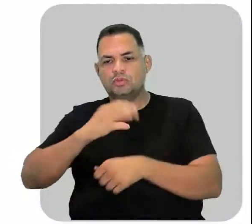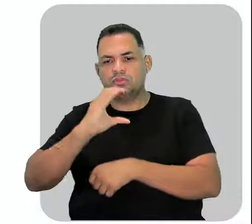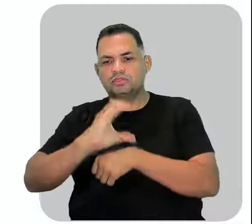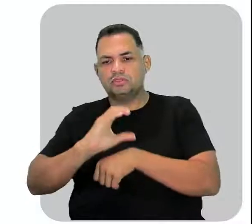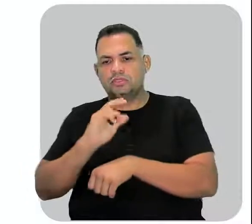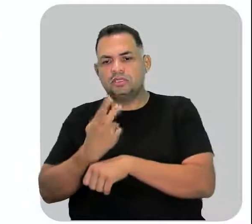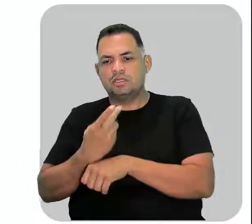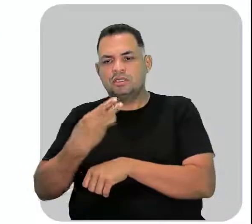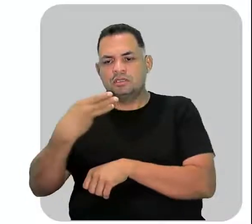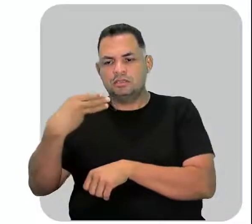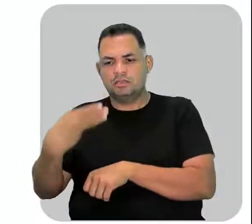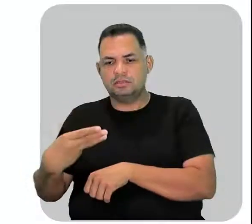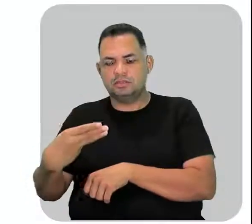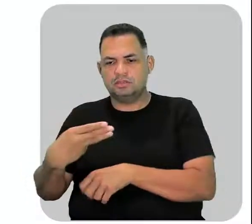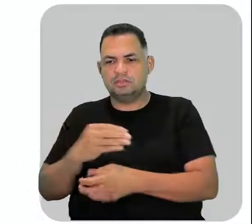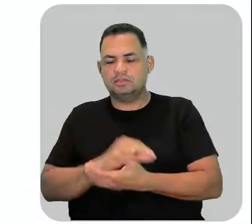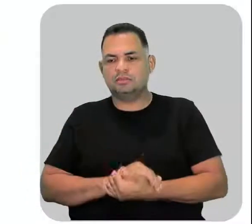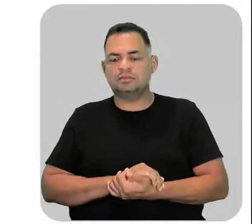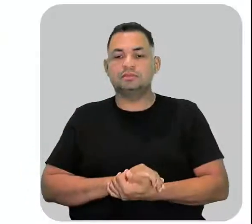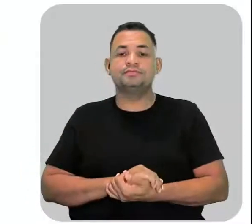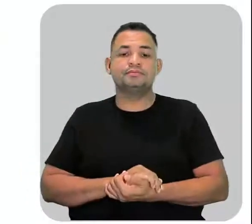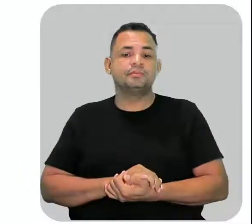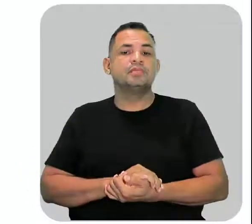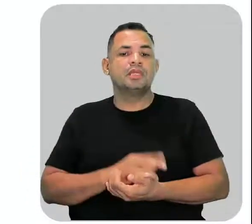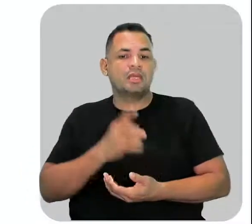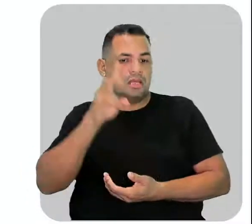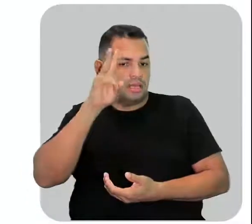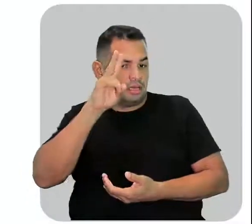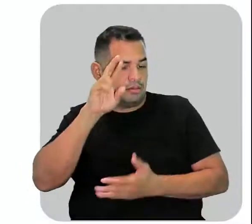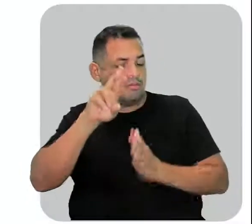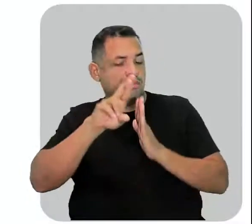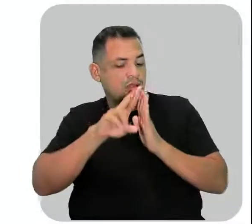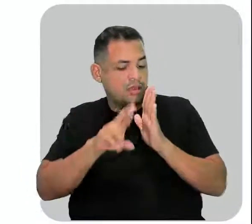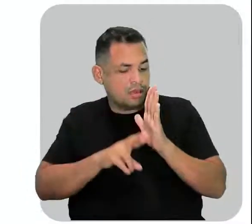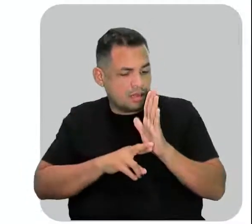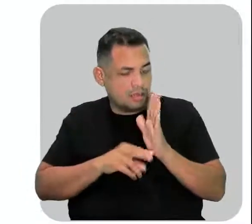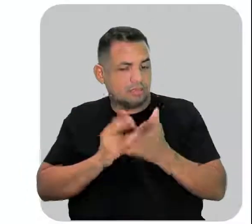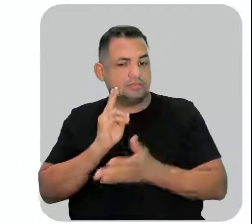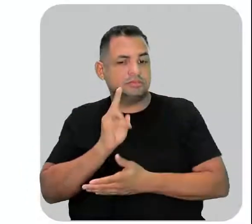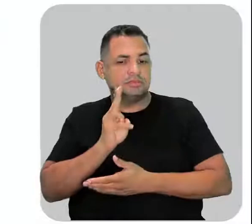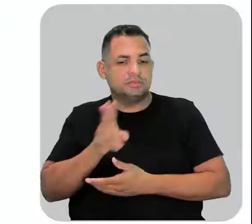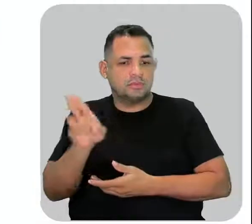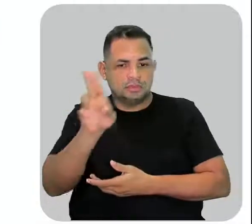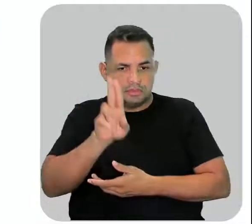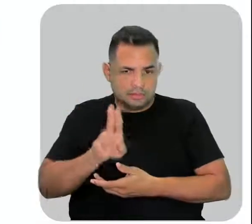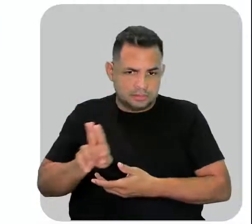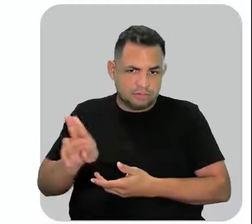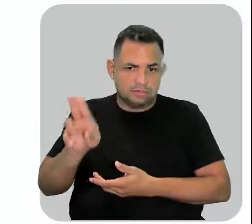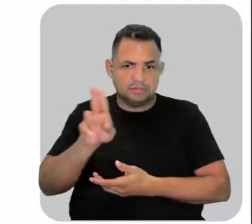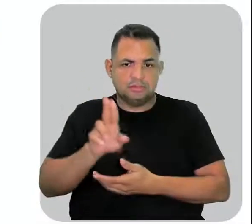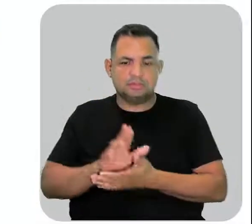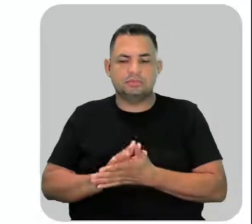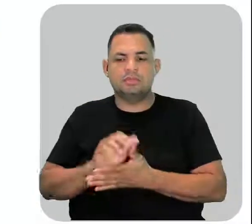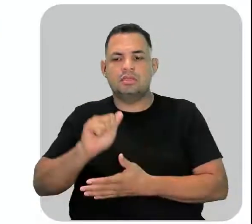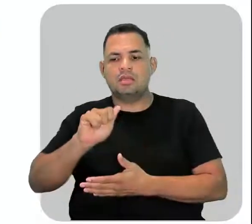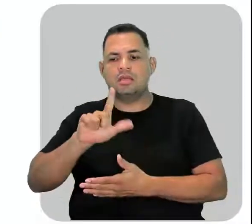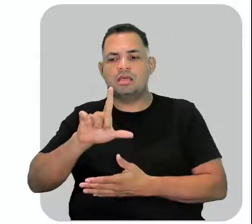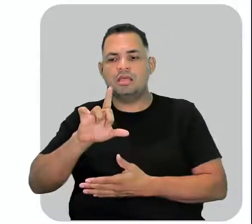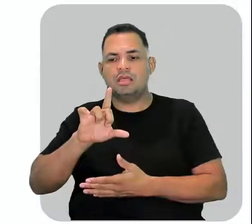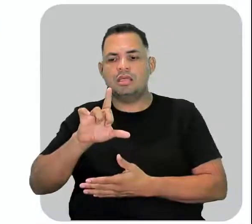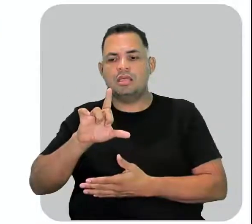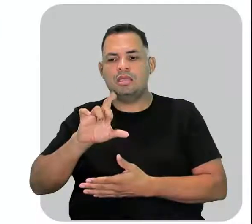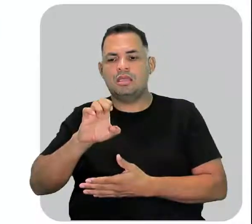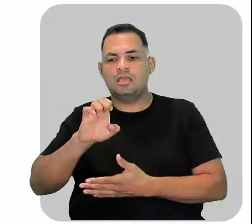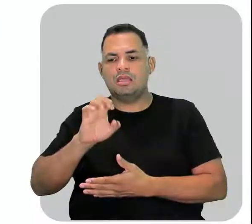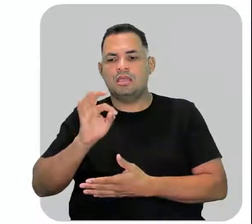CH3. Lembre-se, a regrinha de Markov-Nikov, ela sempre vai ser utilizada principalmente nos haletos de hidrogênio.